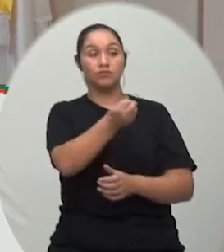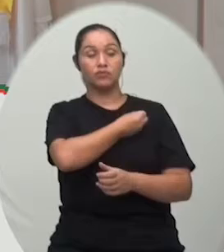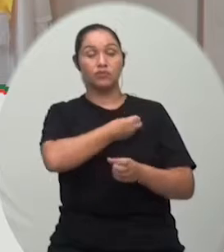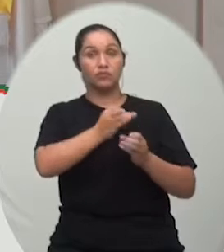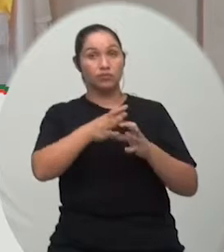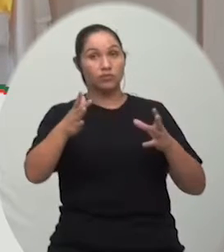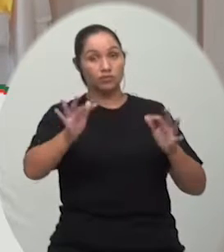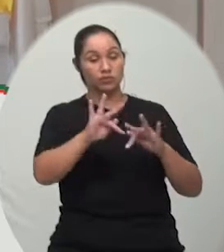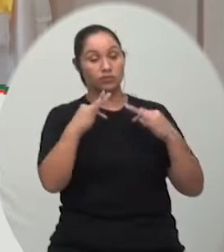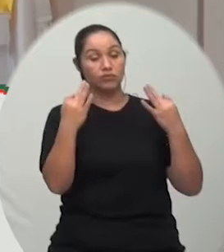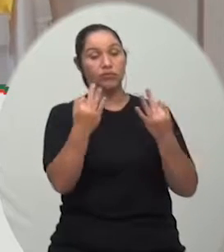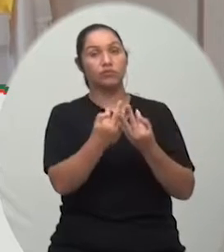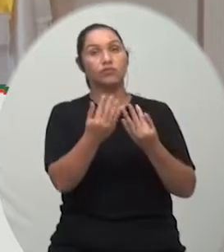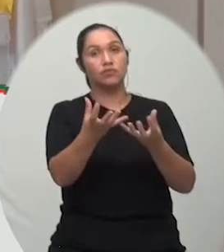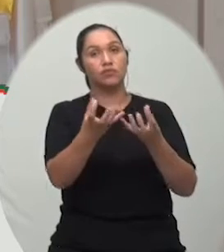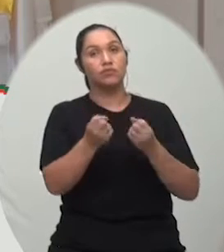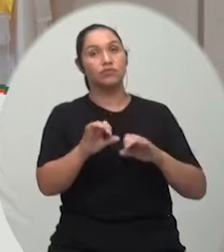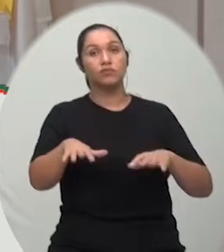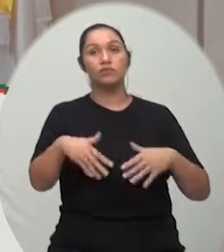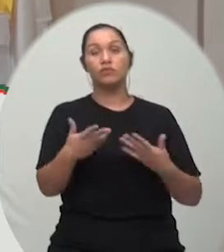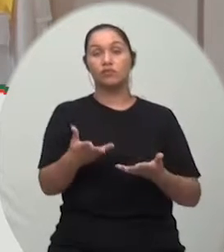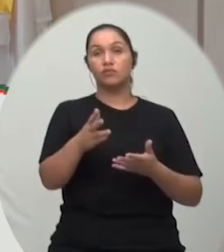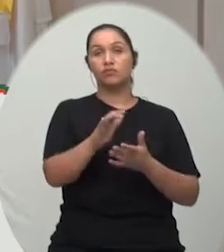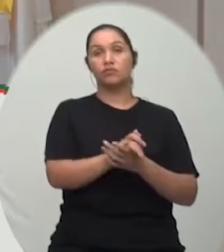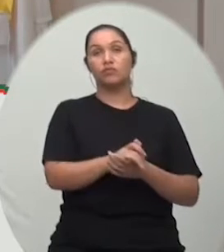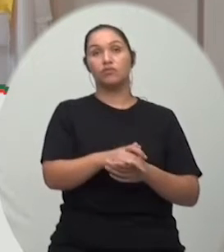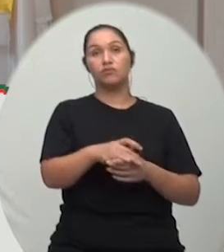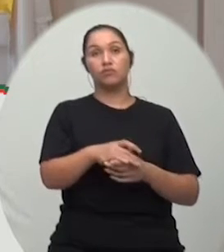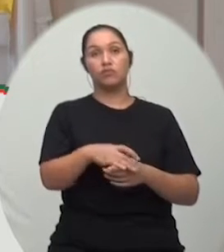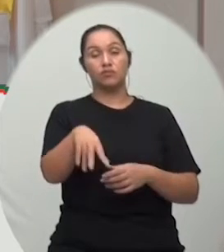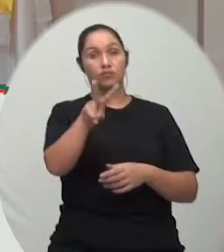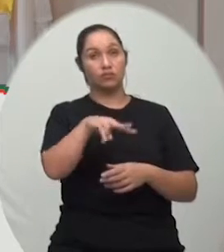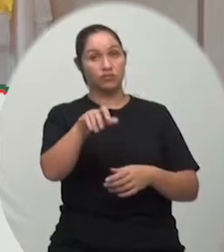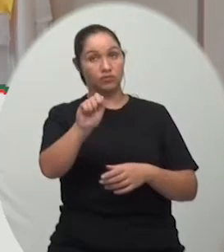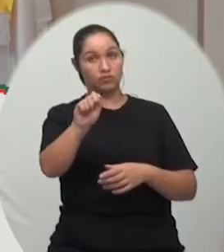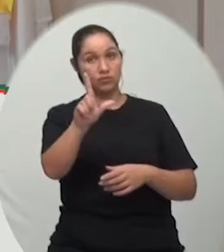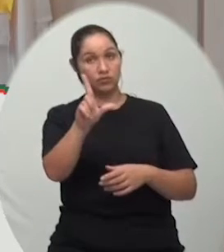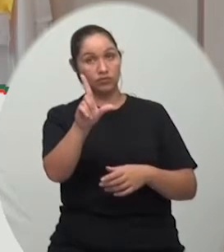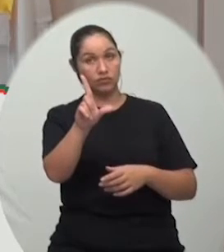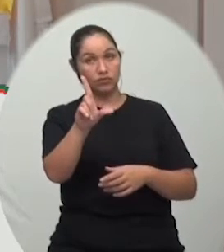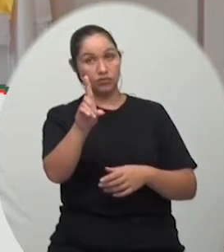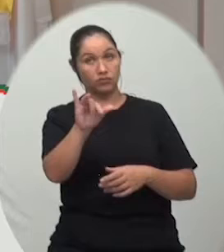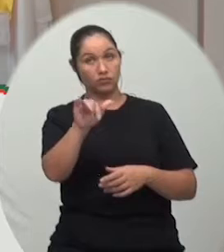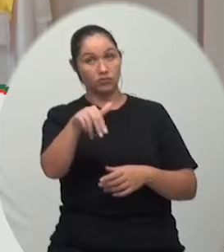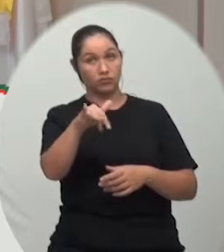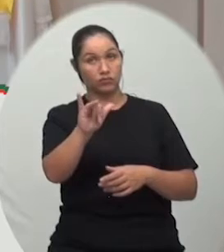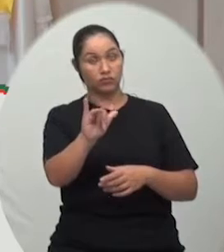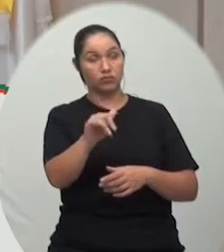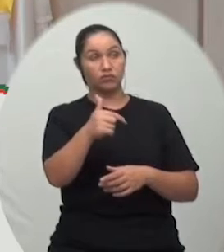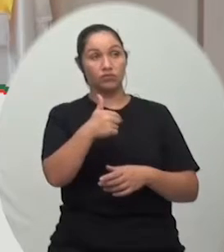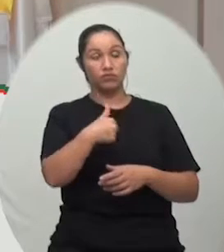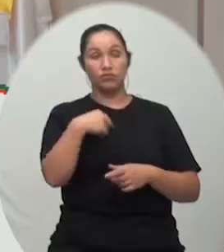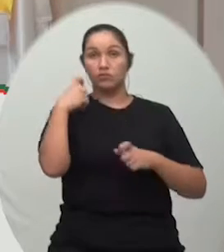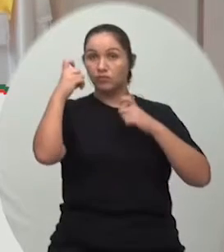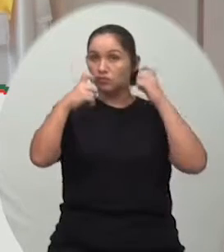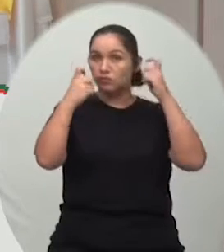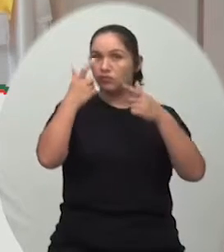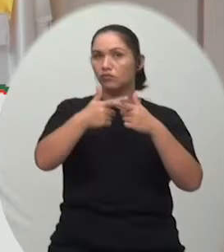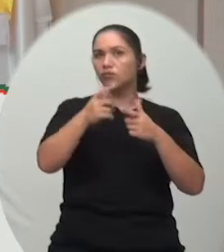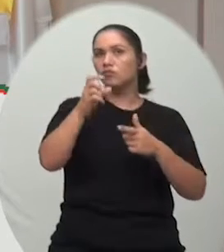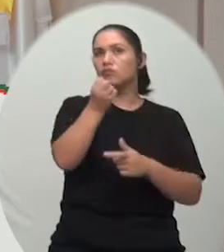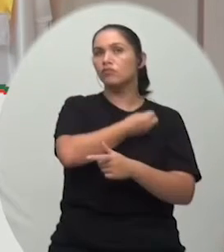vereador Aldinei, é quando se limita em 200 famílias. Quando se limita em 200